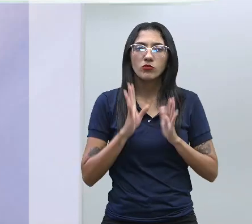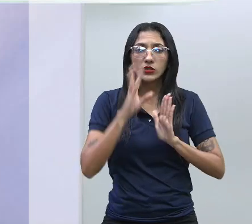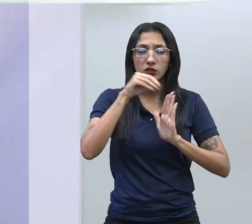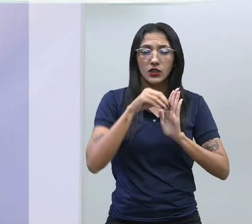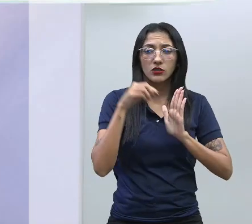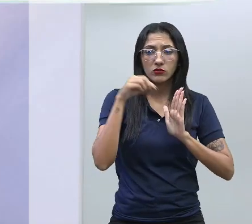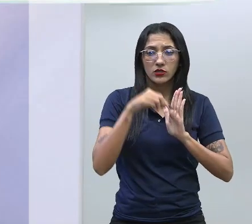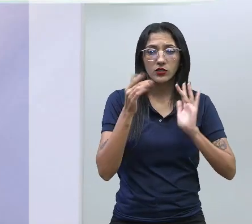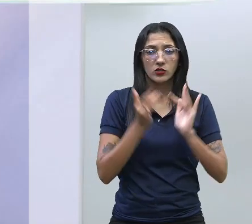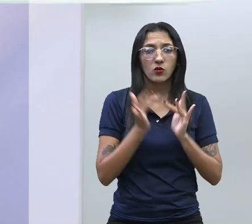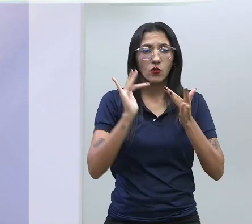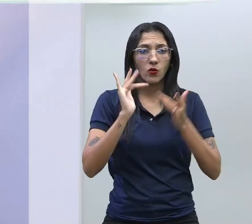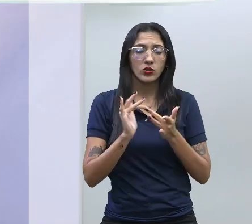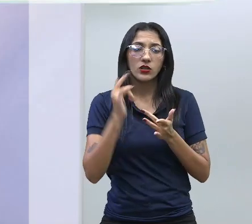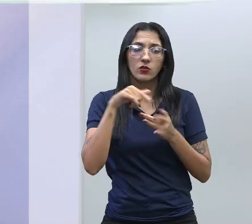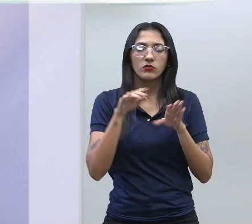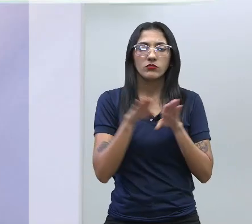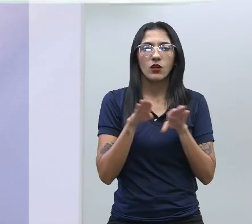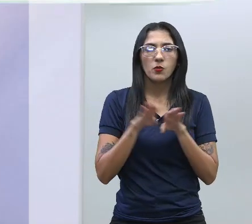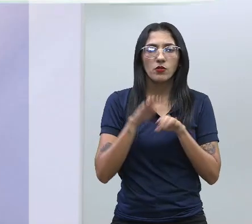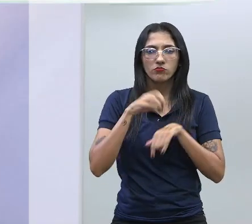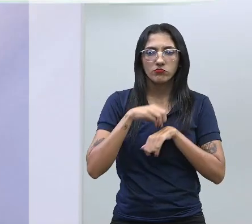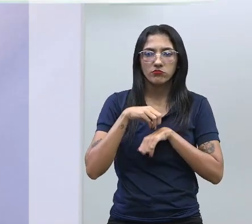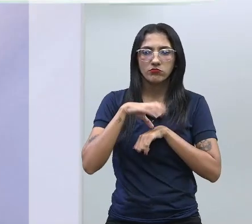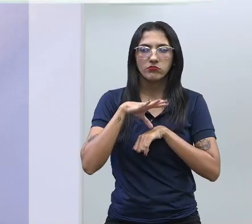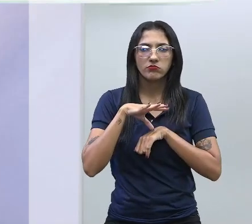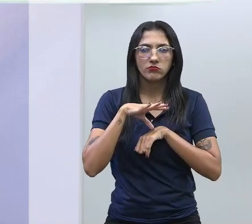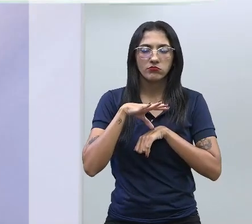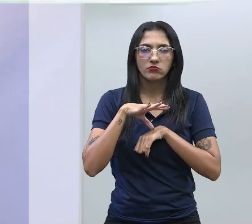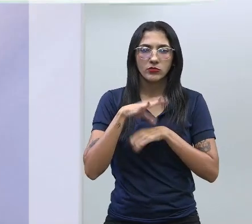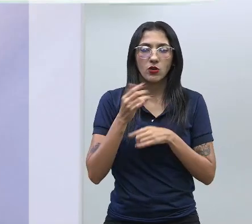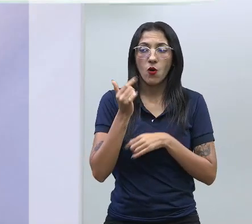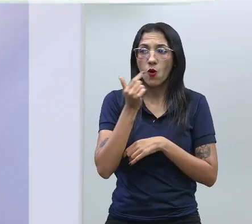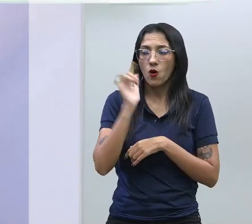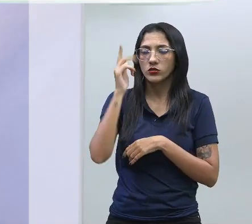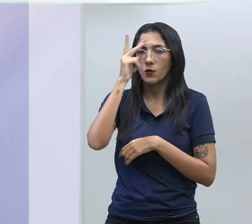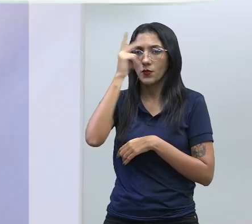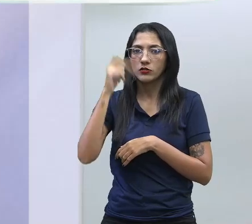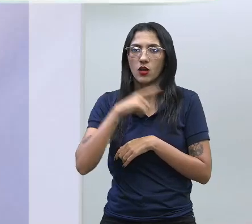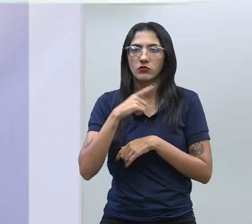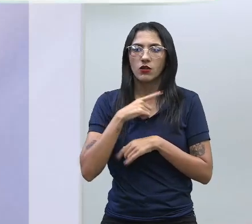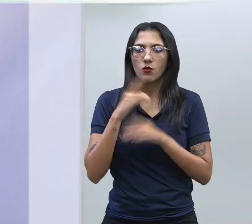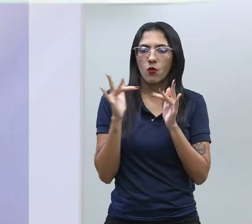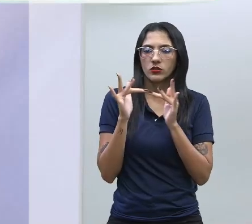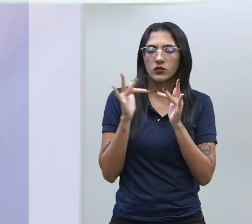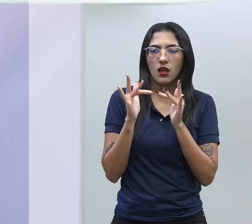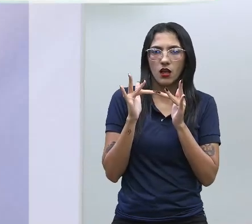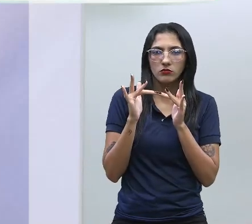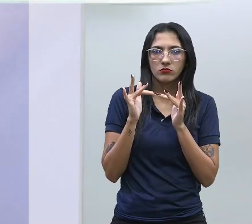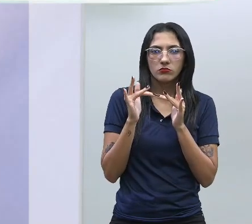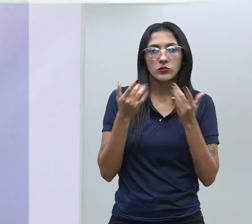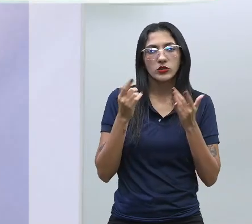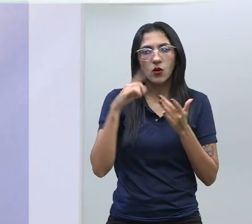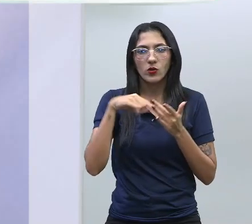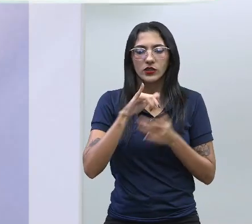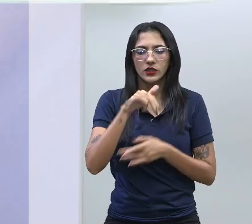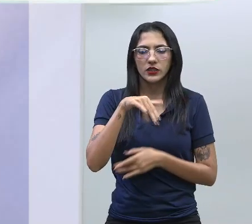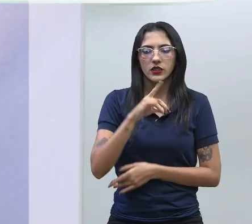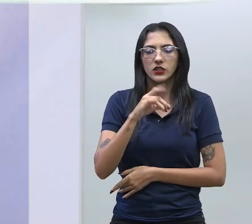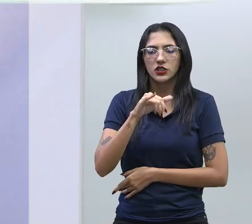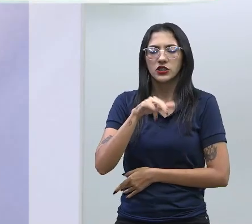notícia, eu vou transmitir aquilo que outra pessoa falou. Então, o discurso